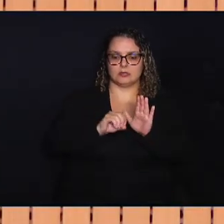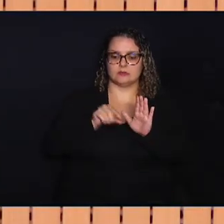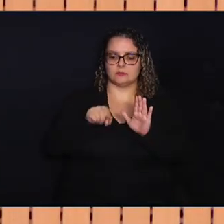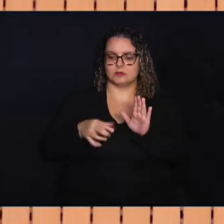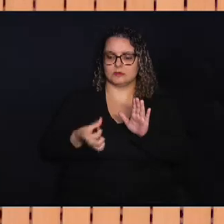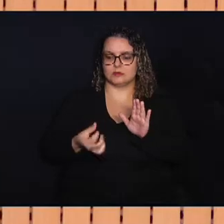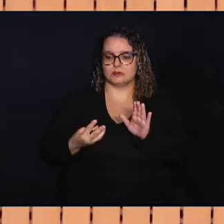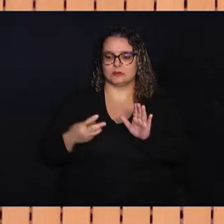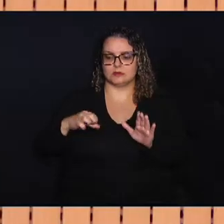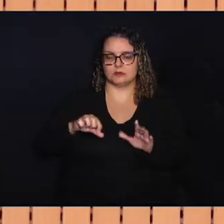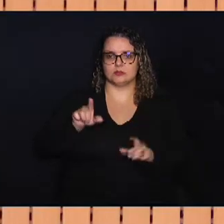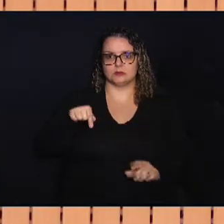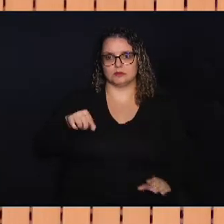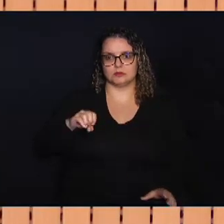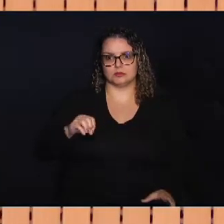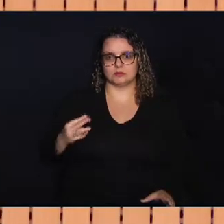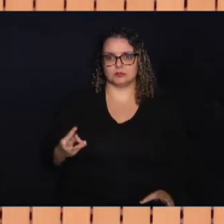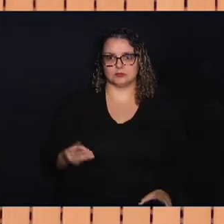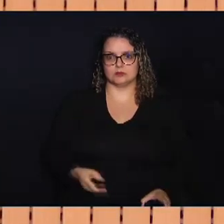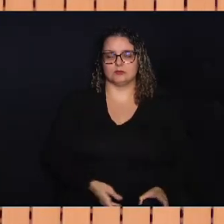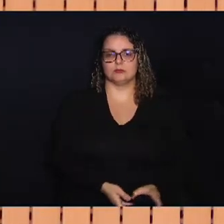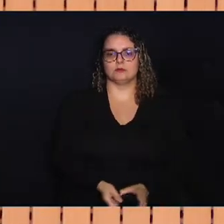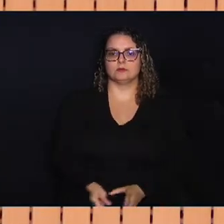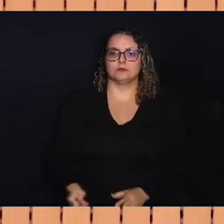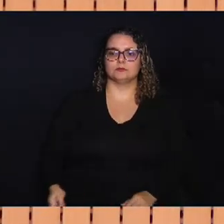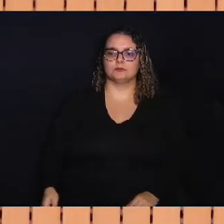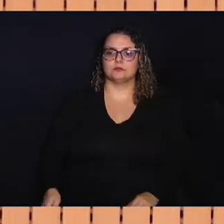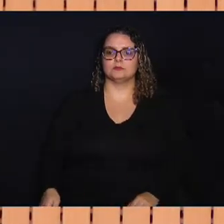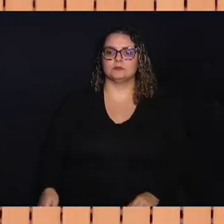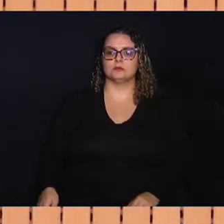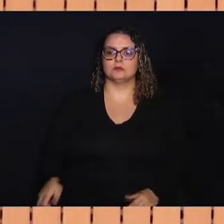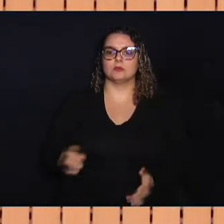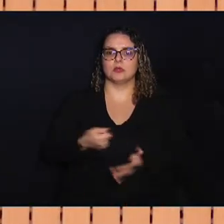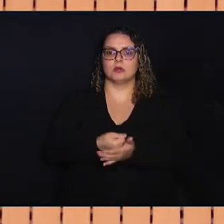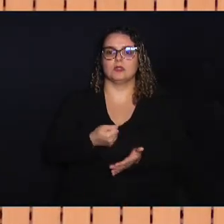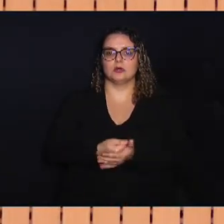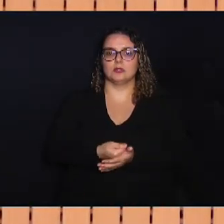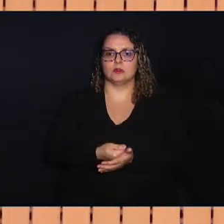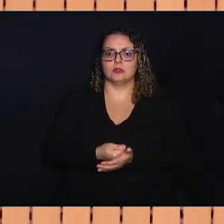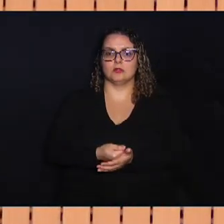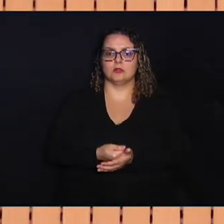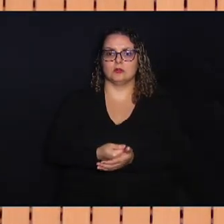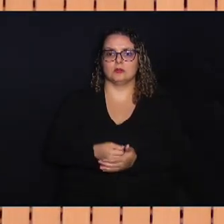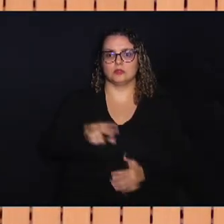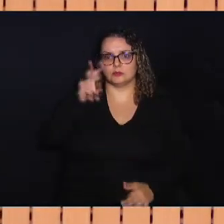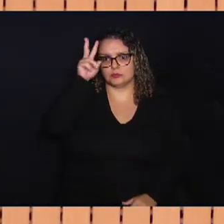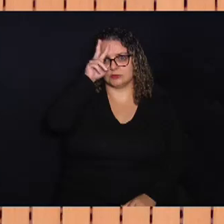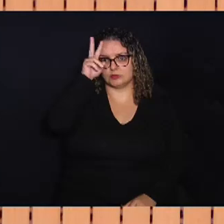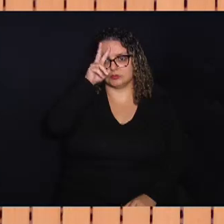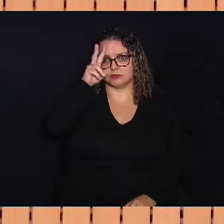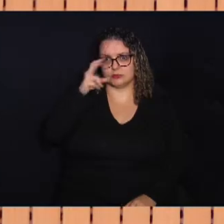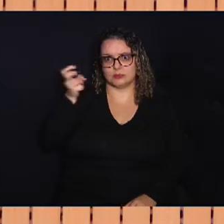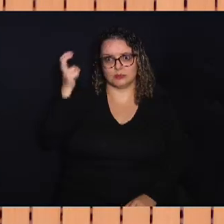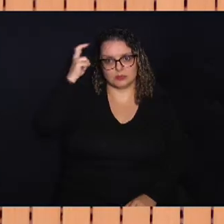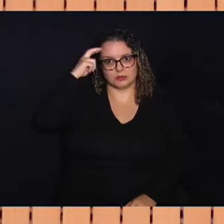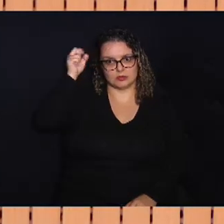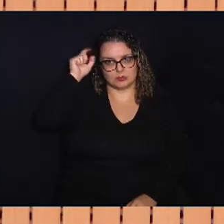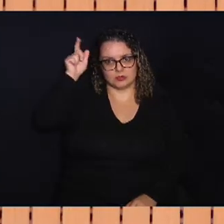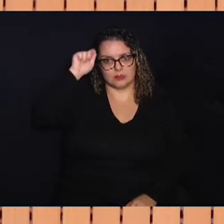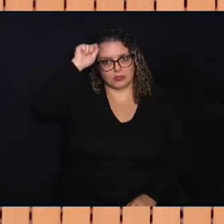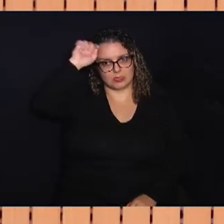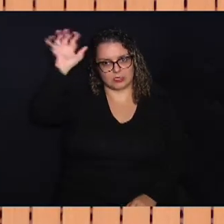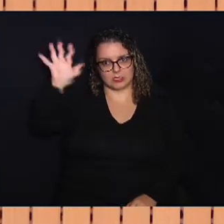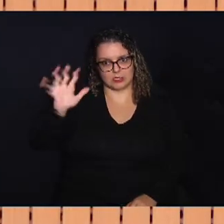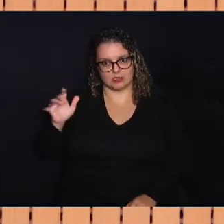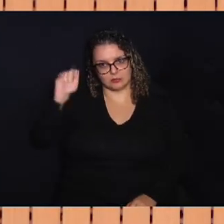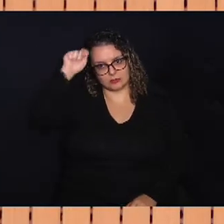10.639, de 2003, que estabeleceu a obrigatoriedade da história e da cultura afro-brasileira